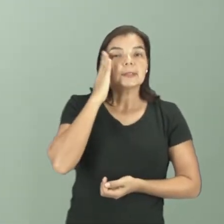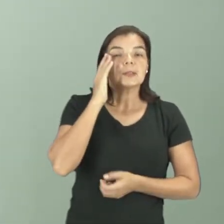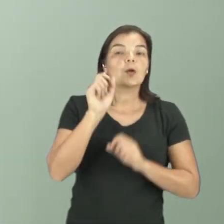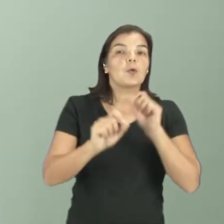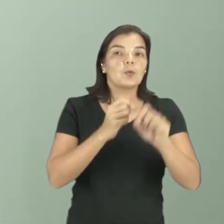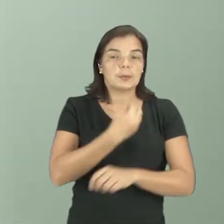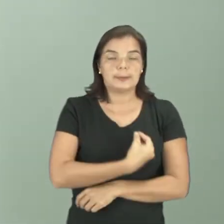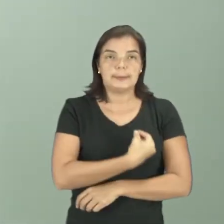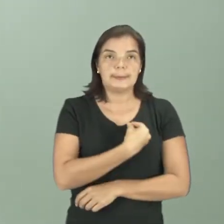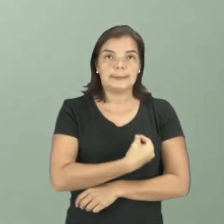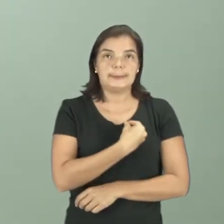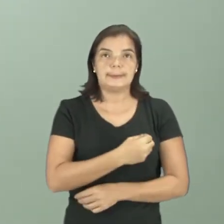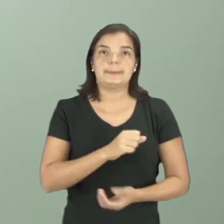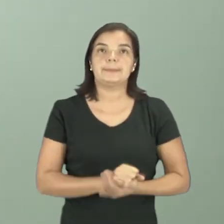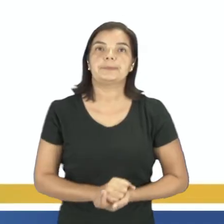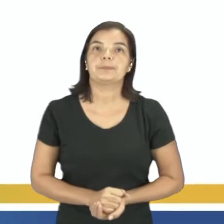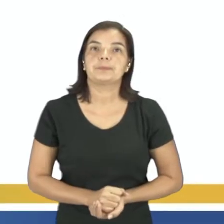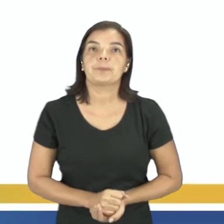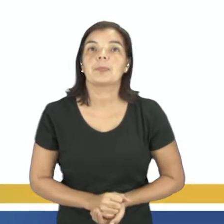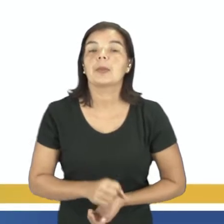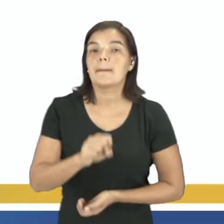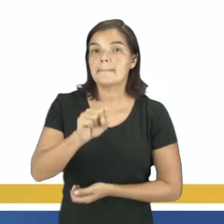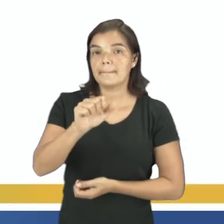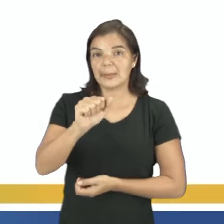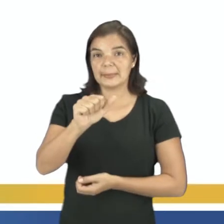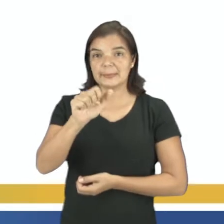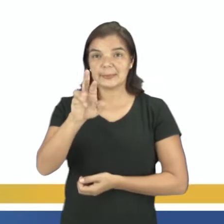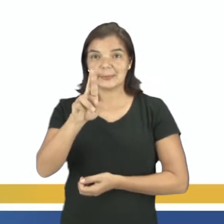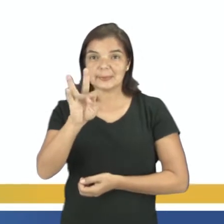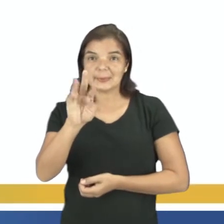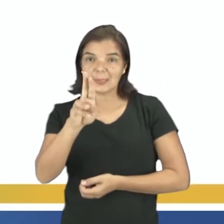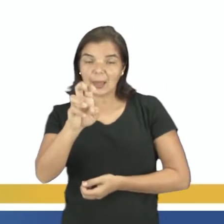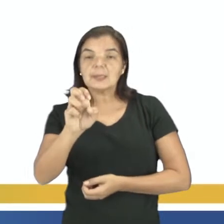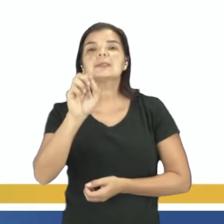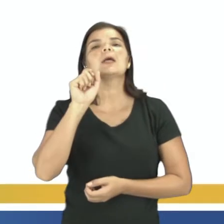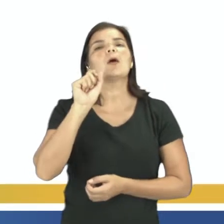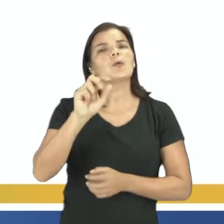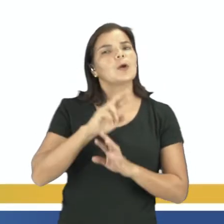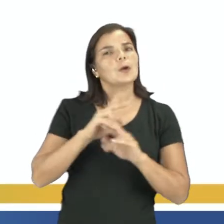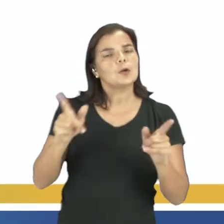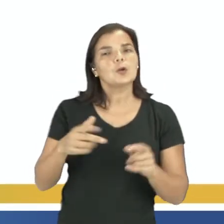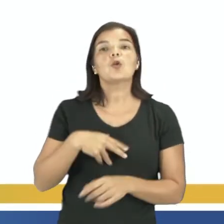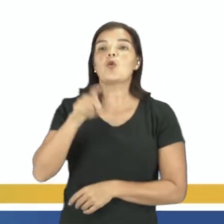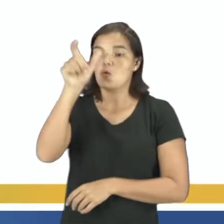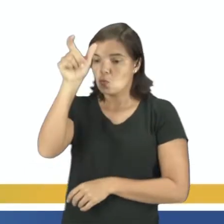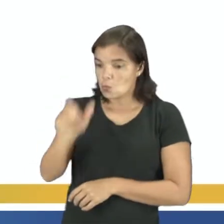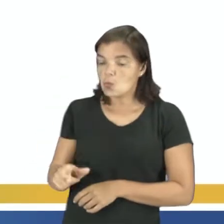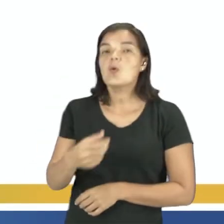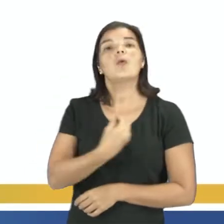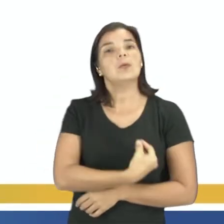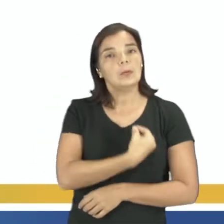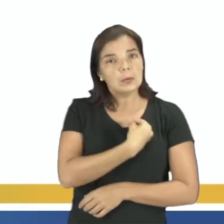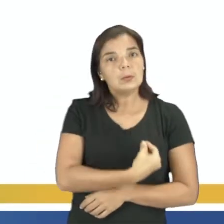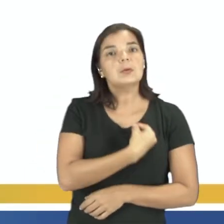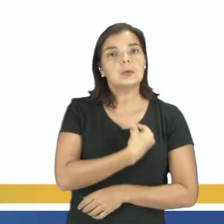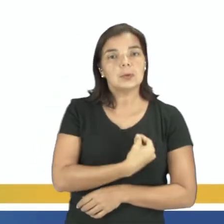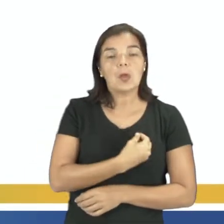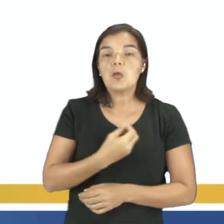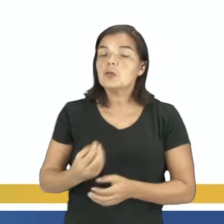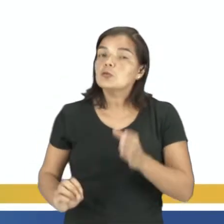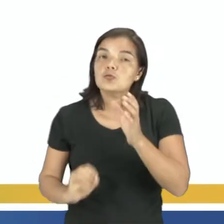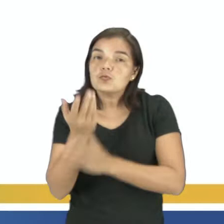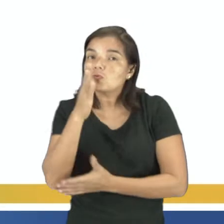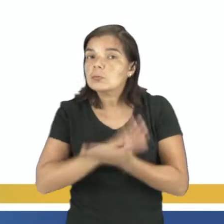é existencialismo. Para Sartre é o contrário, minha gente. É assim, ó. O ser humano existe. Ele existe e veio do